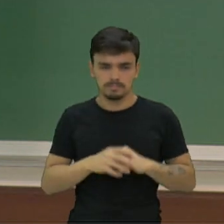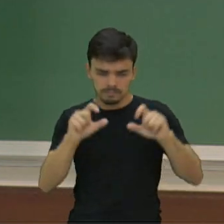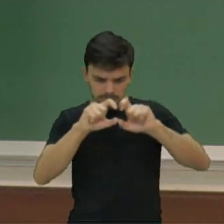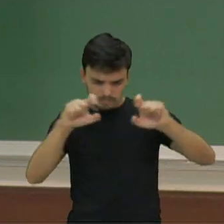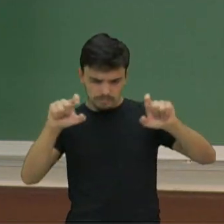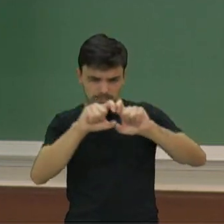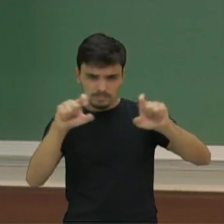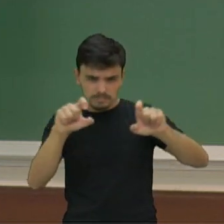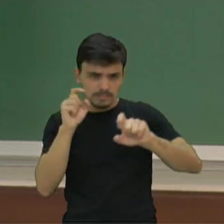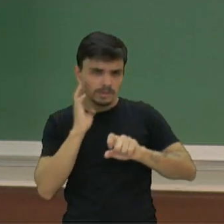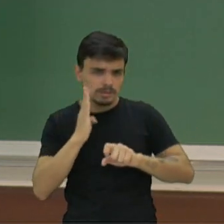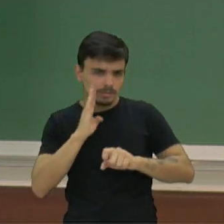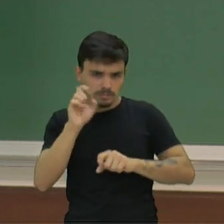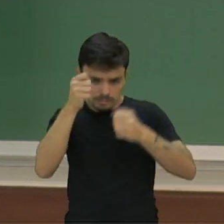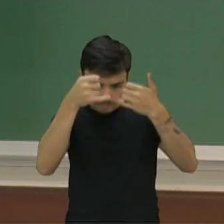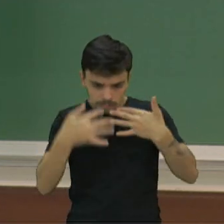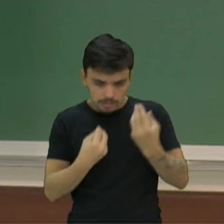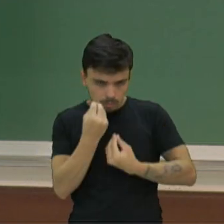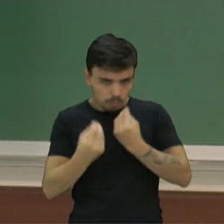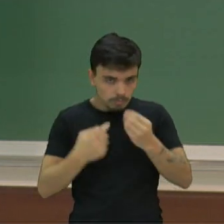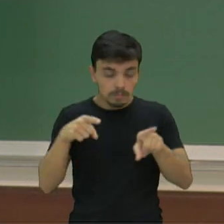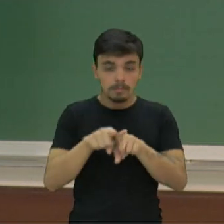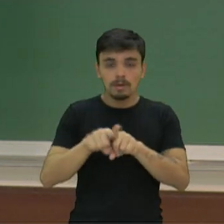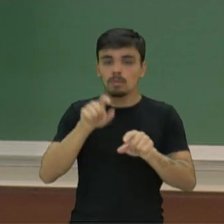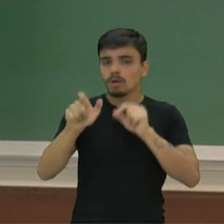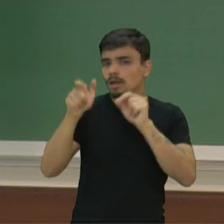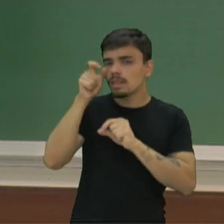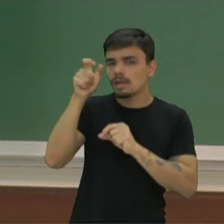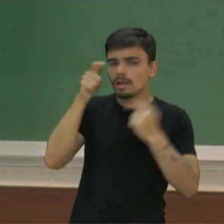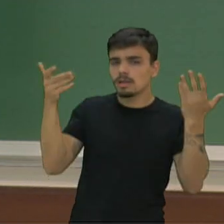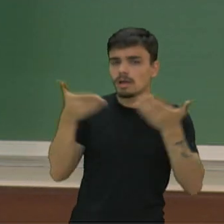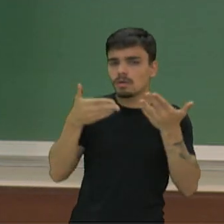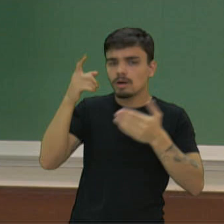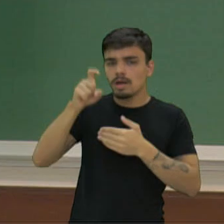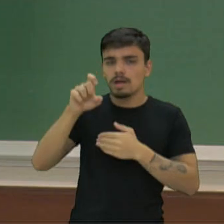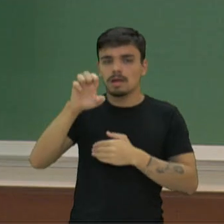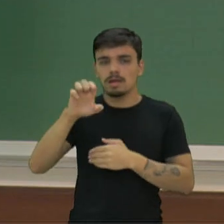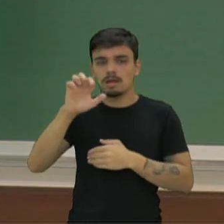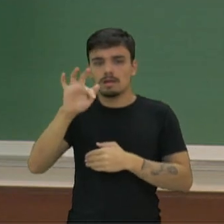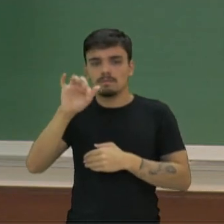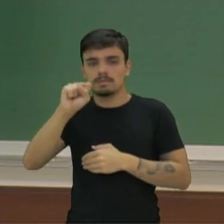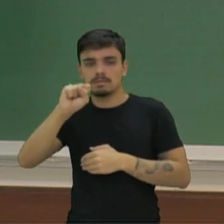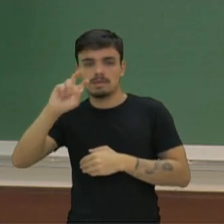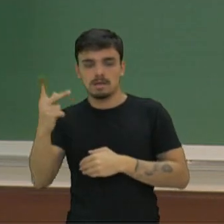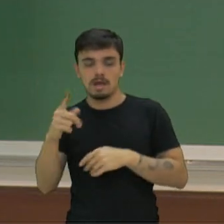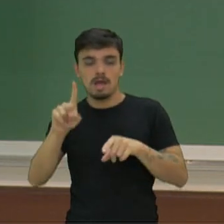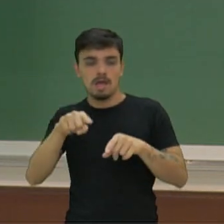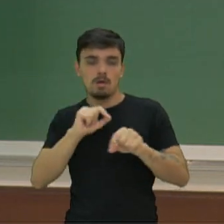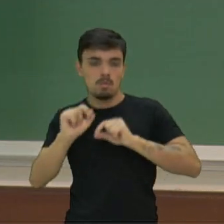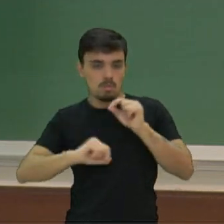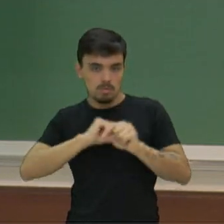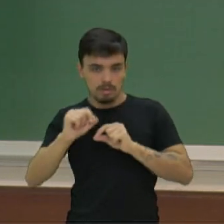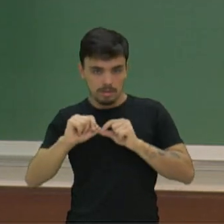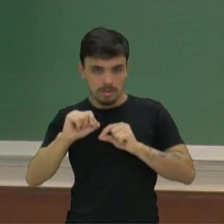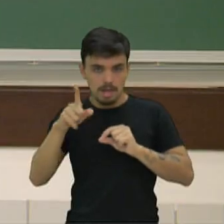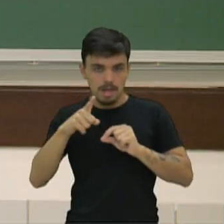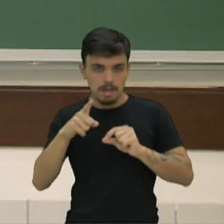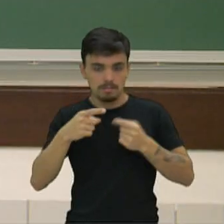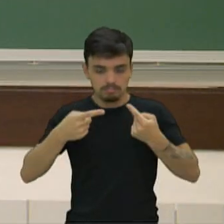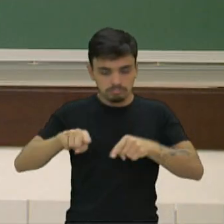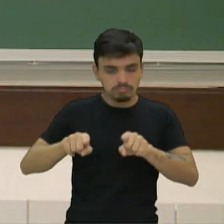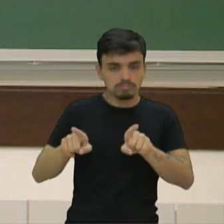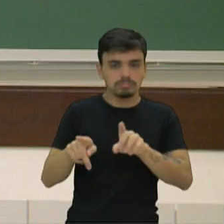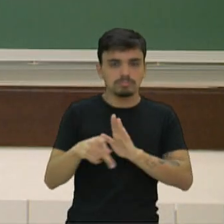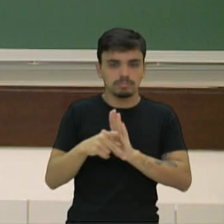e o GH. O que nos interessa agora é o FSH e o LH, que são precursores